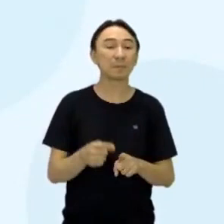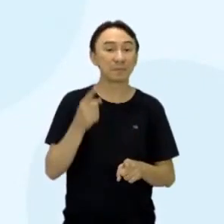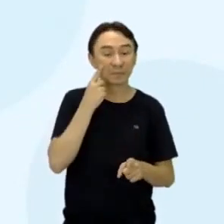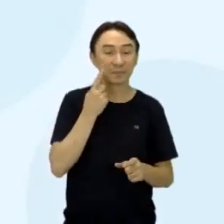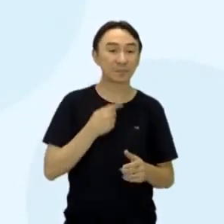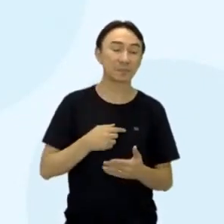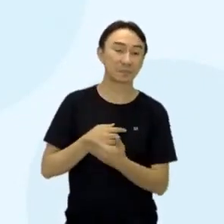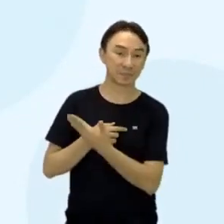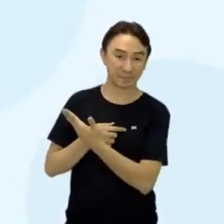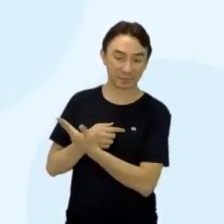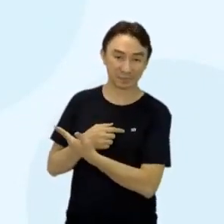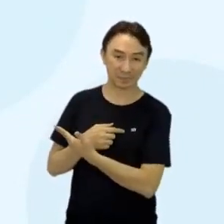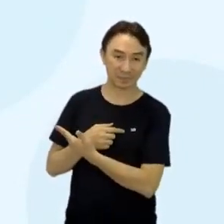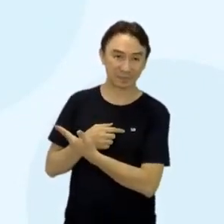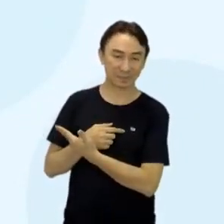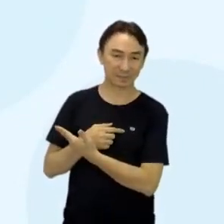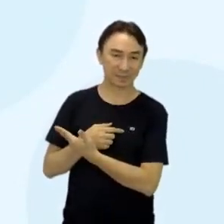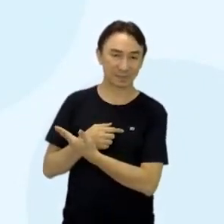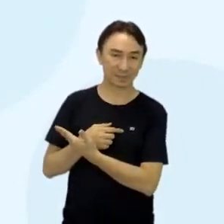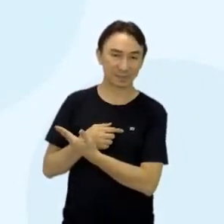uma representação